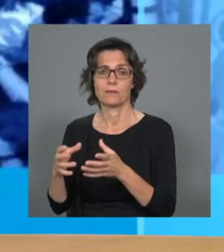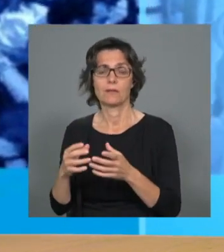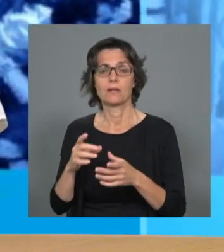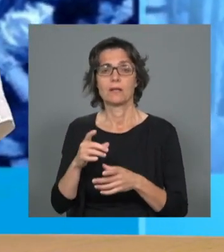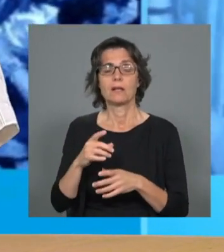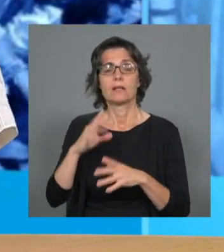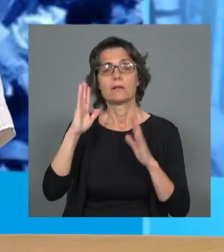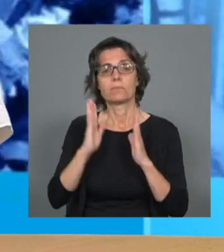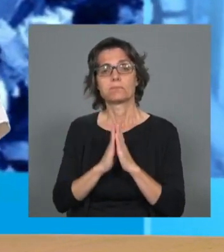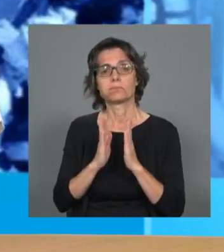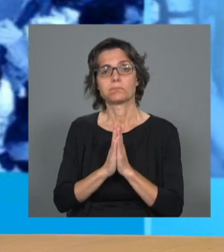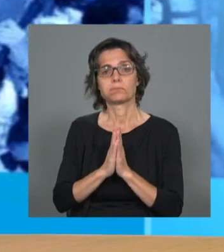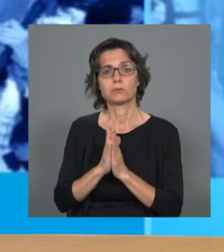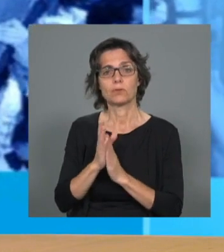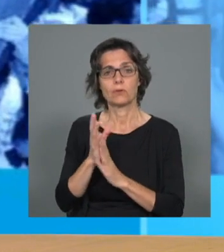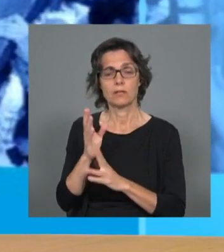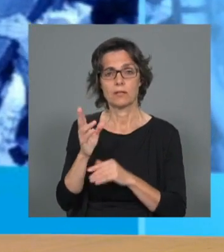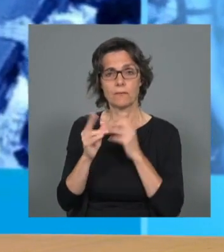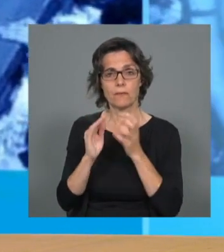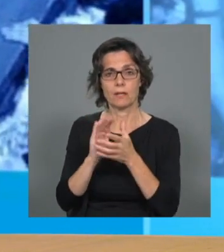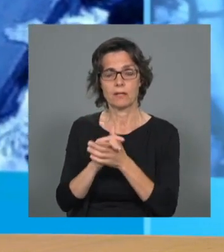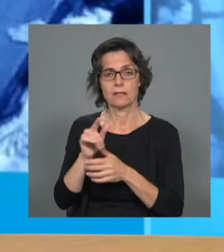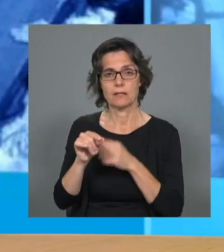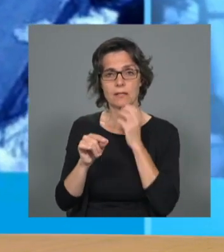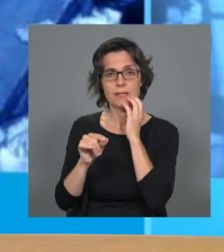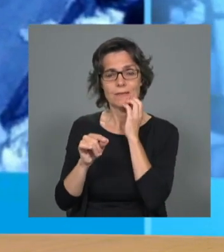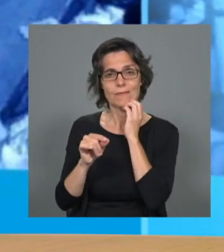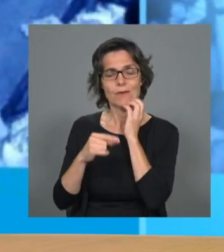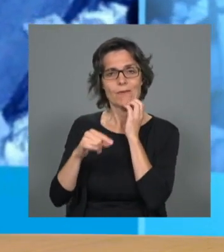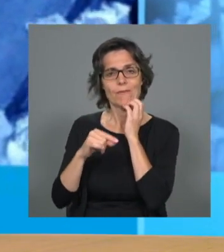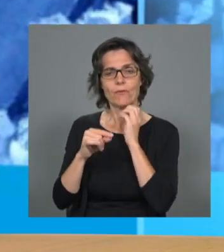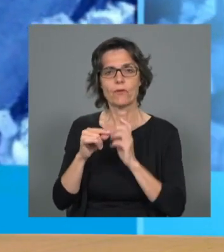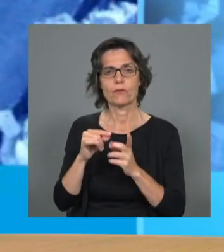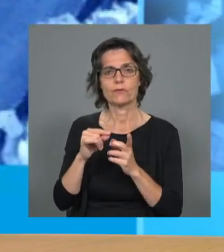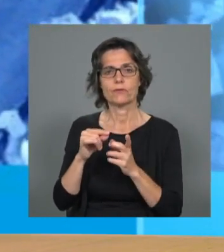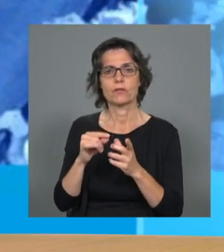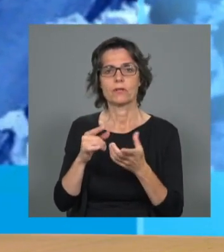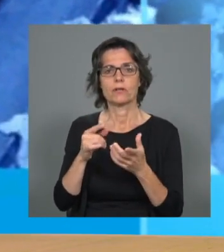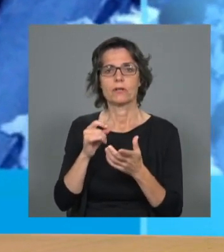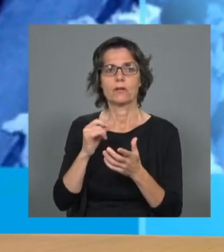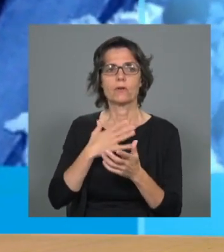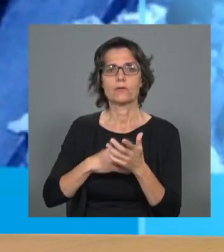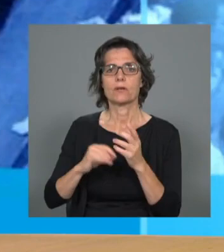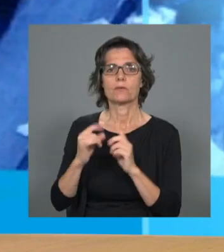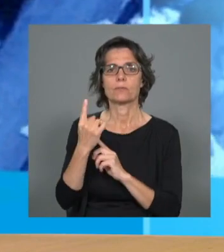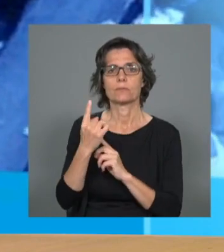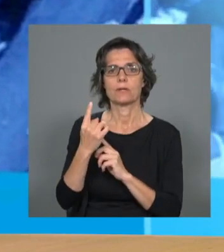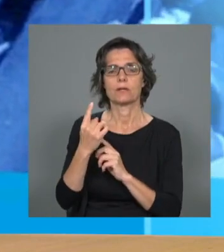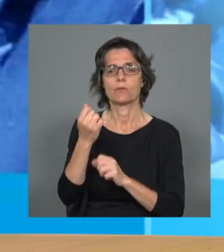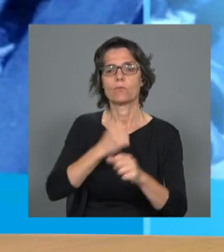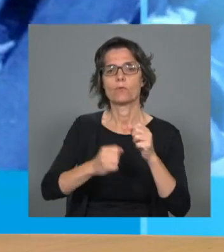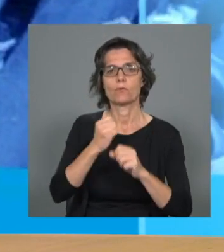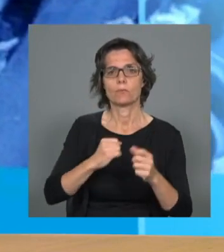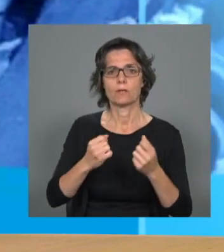o movimento das equipas de jovens de Nossa Senhora e, portanto, quisemos, em primeiro lugar, que houvesse esta ligação entre dois movimentos que